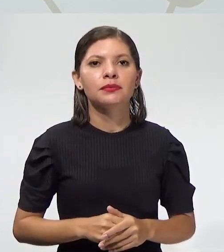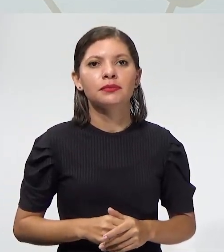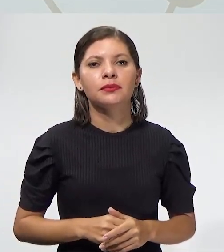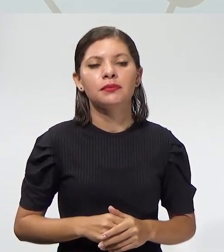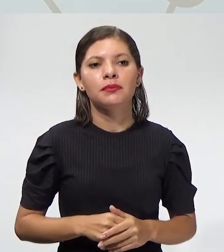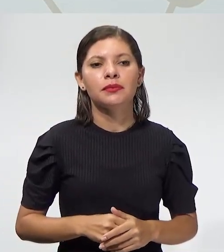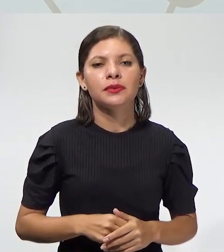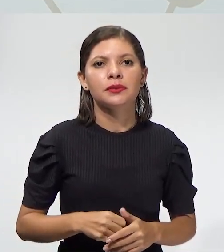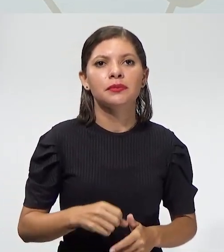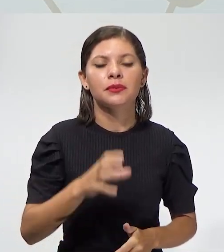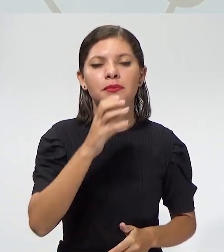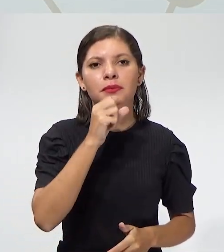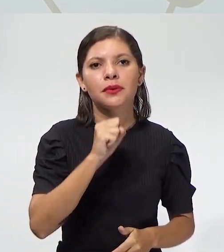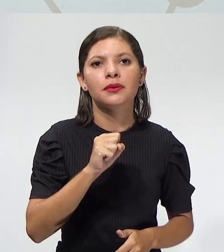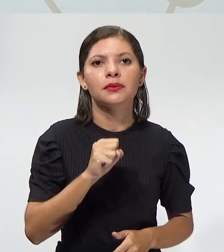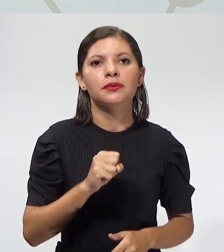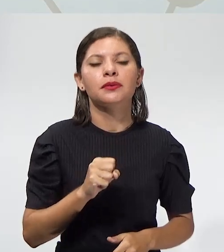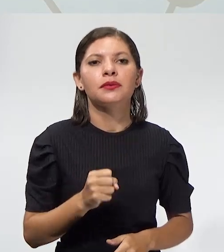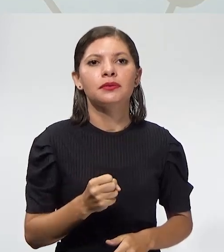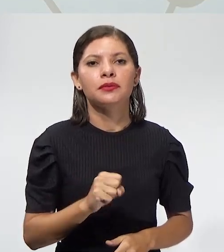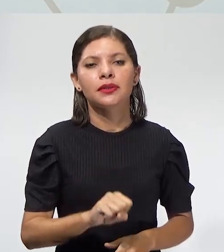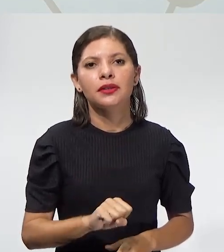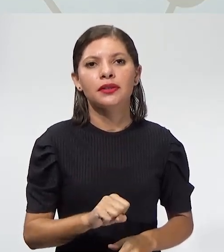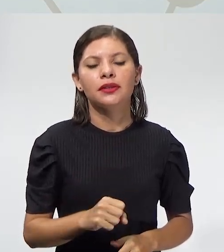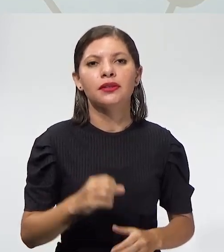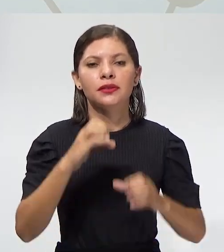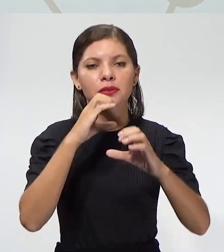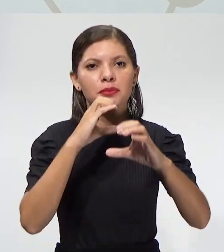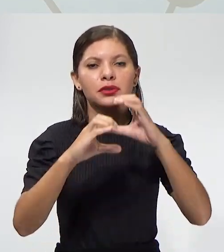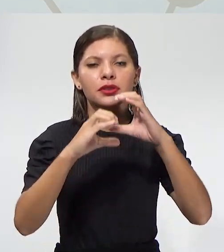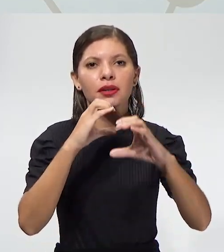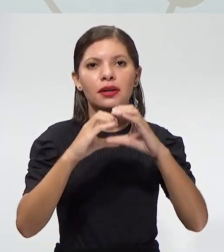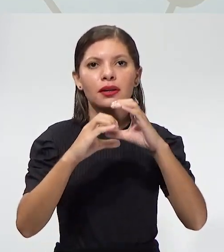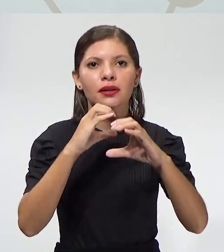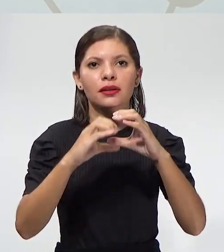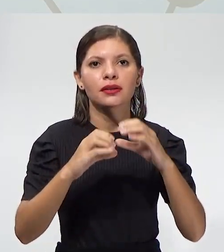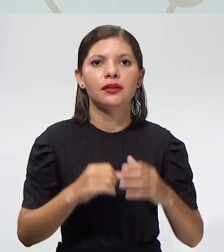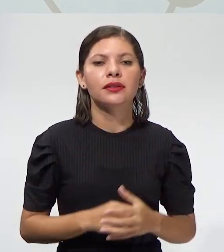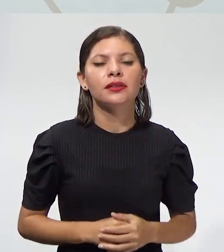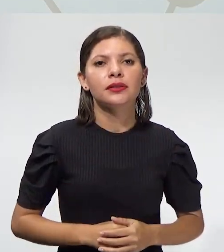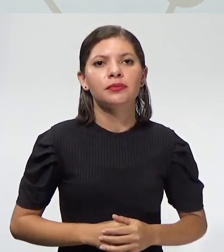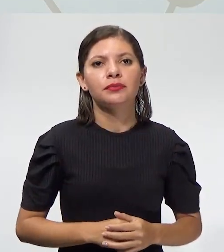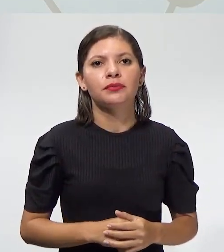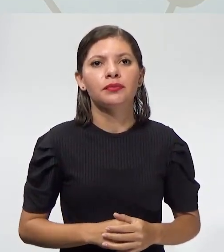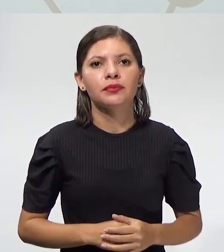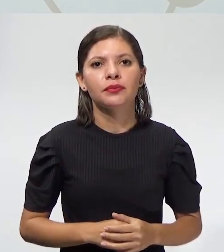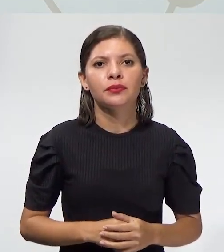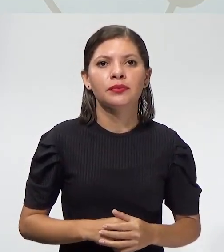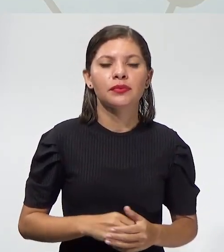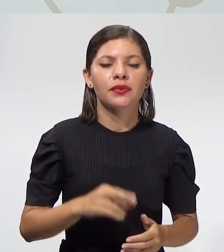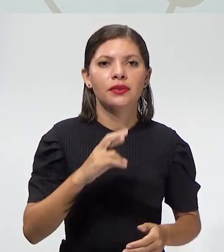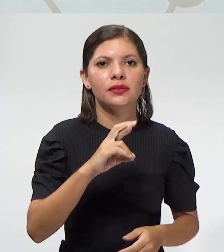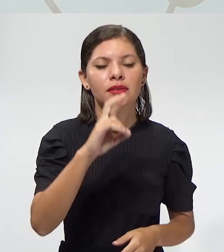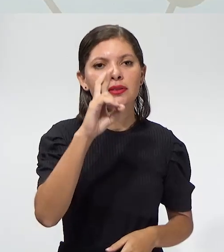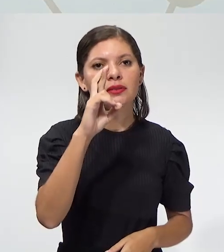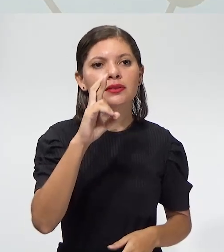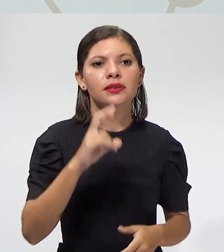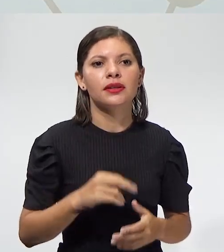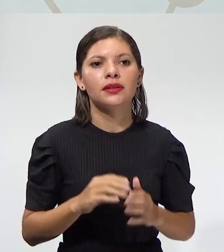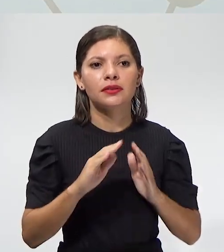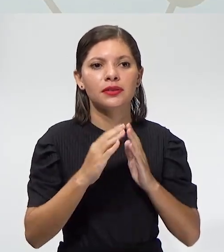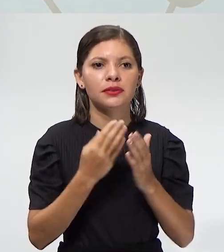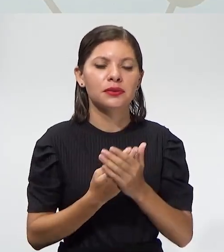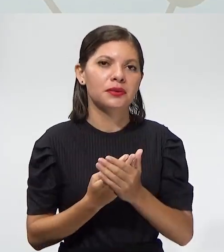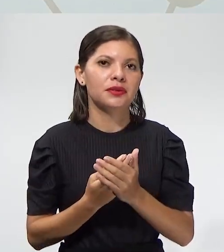de saberes, trazendo esse conceito de Paulo Freire, né, no sentido de se comunicar. E não fica restrito esse